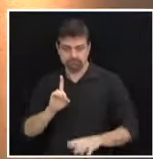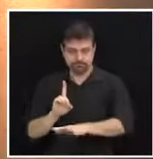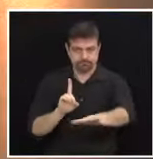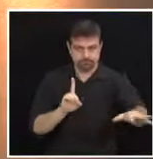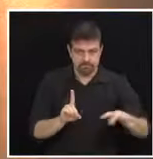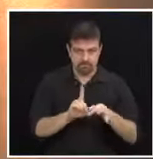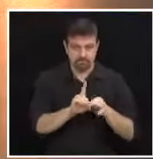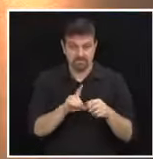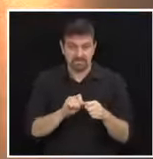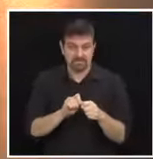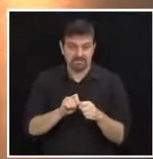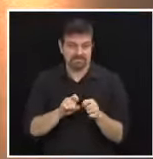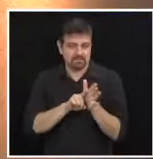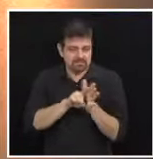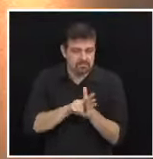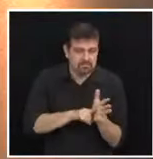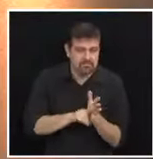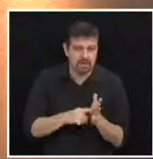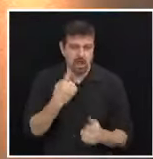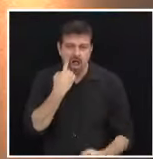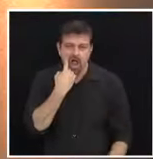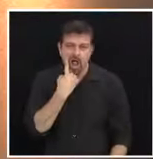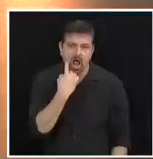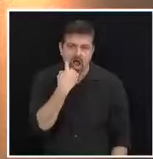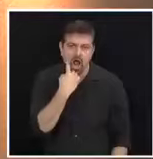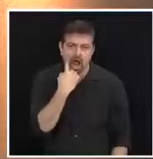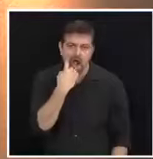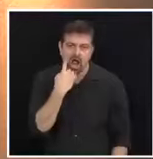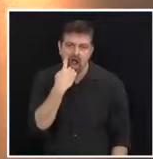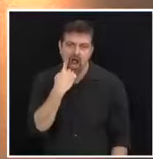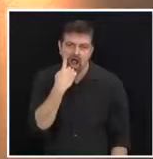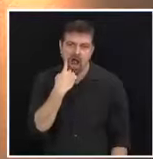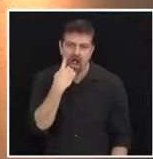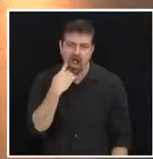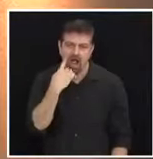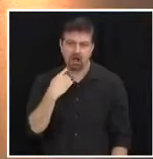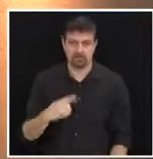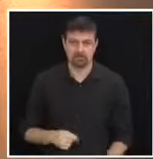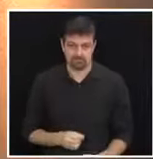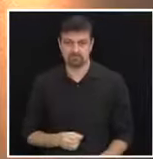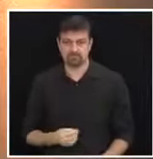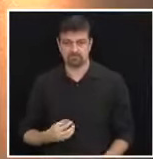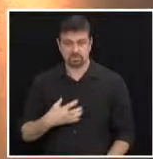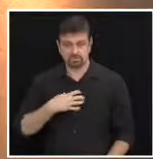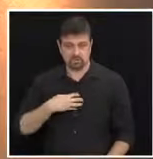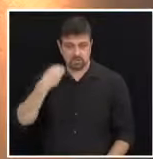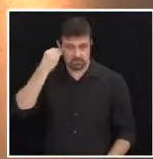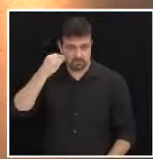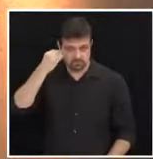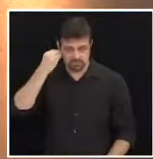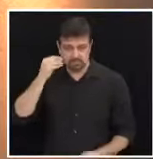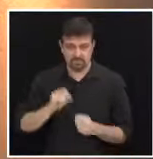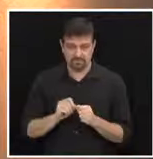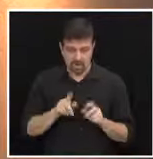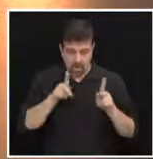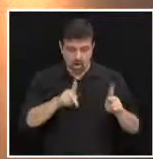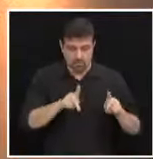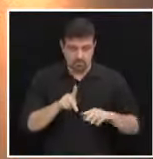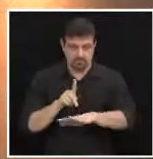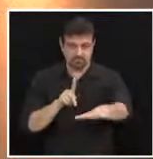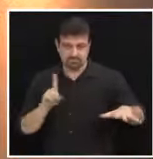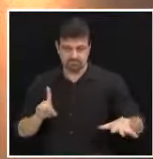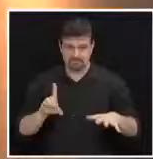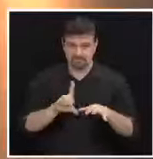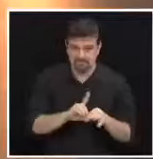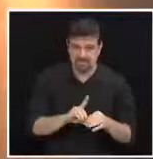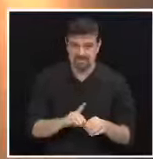oral. O teste rápido do HIV, ele facilitou muito essa questão da gente conseguir a adesão da população, porque no teste rápido